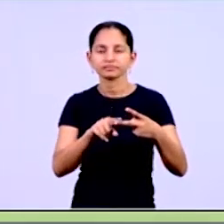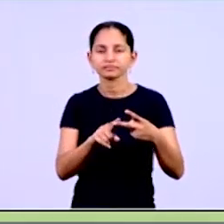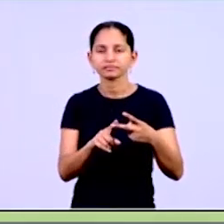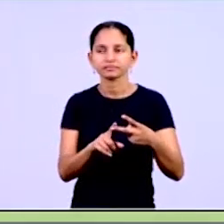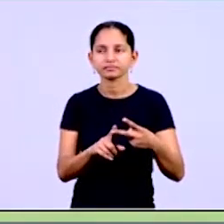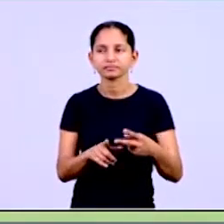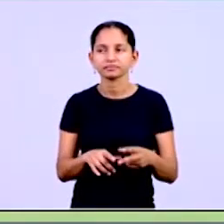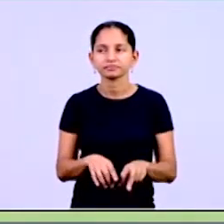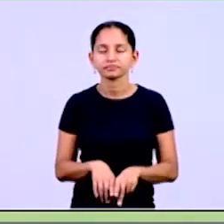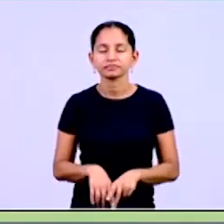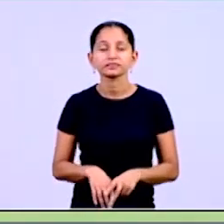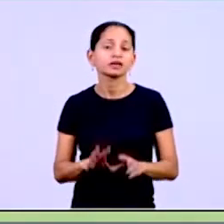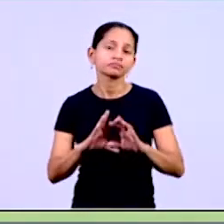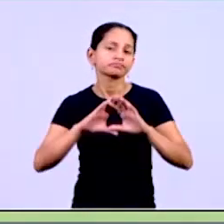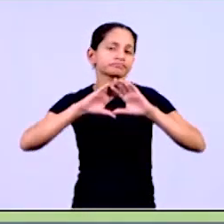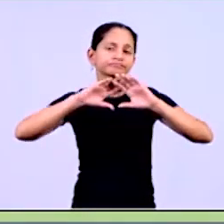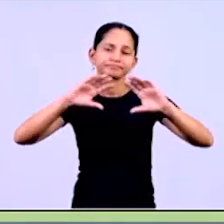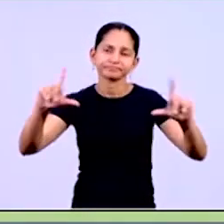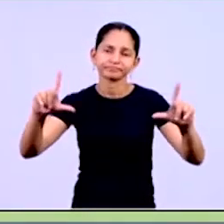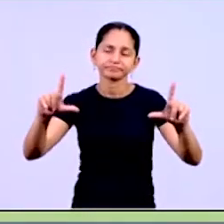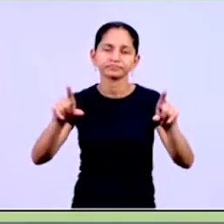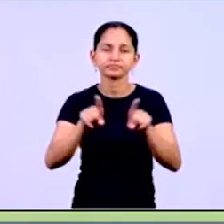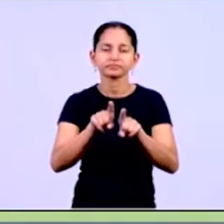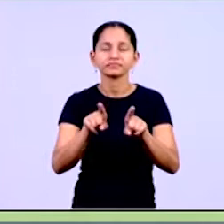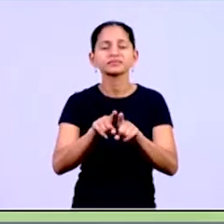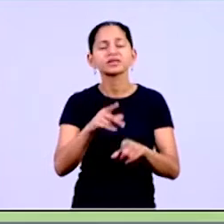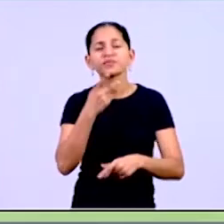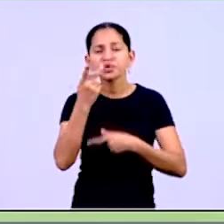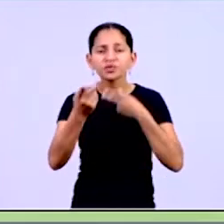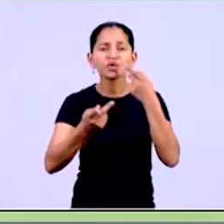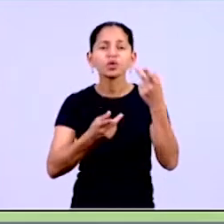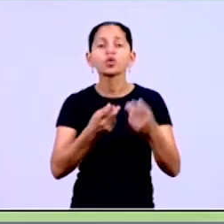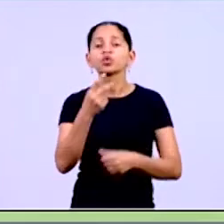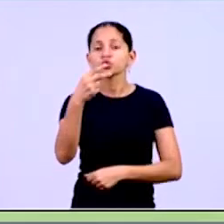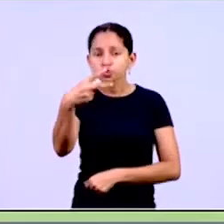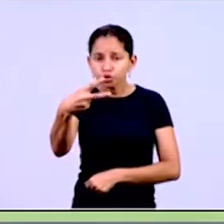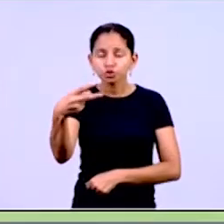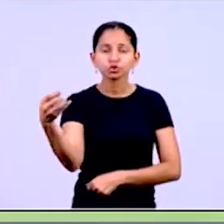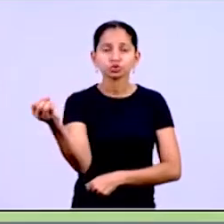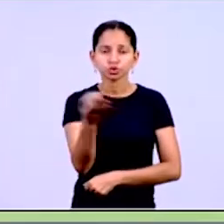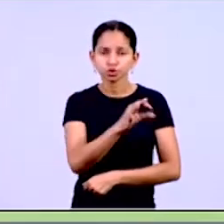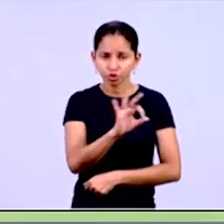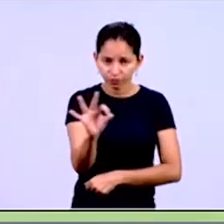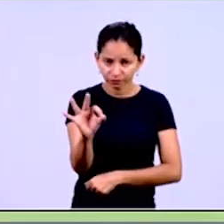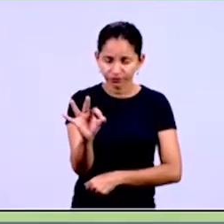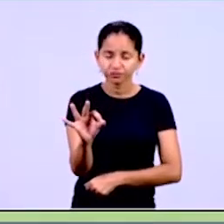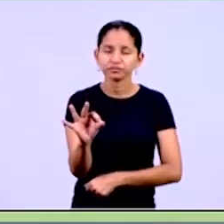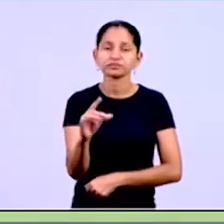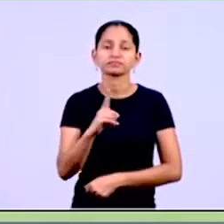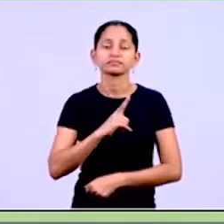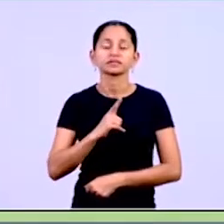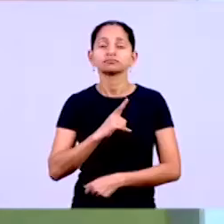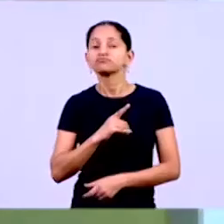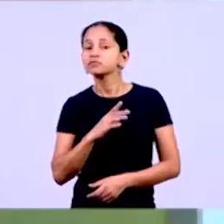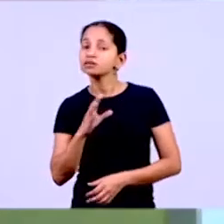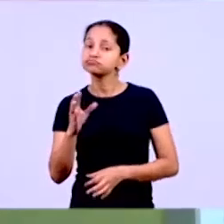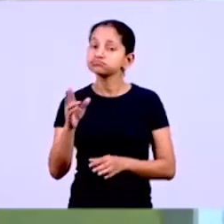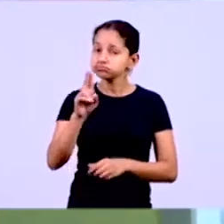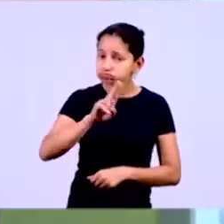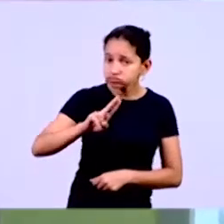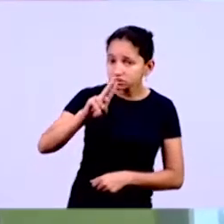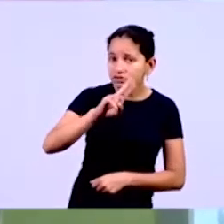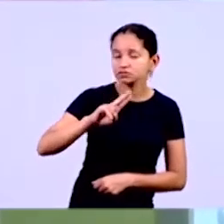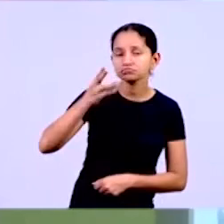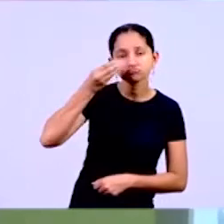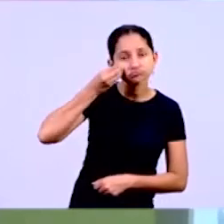E... lógico, na aula eu comentei mais 2 dispositivos que estão tomando forma, que são os wearables, né?